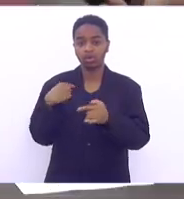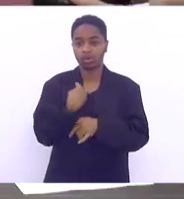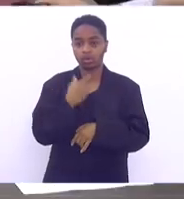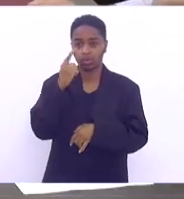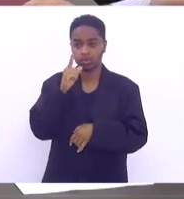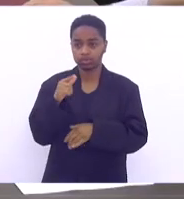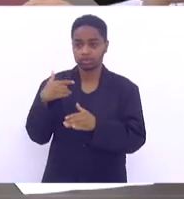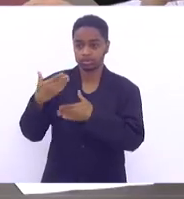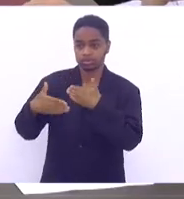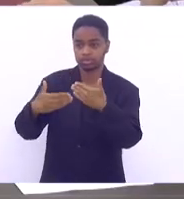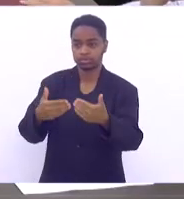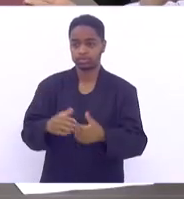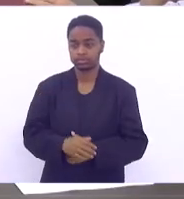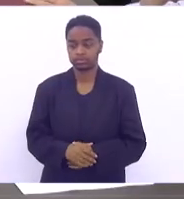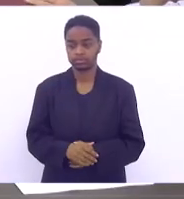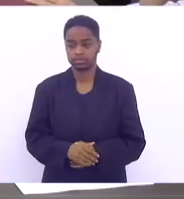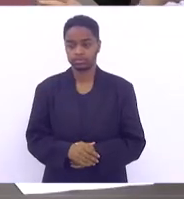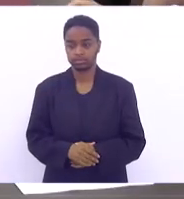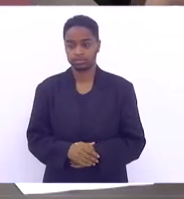Isso.